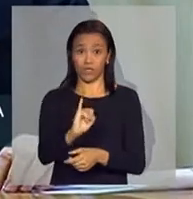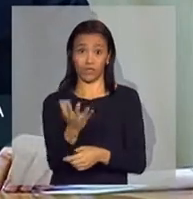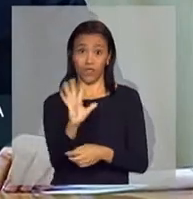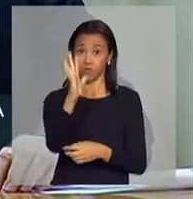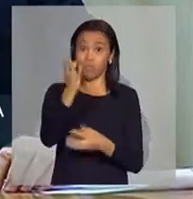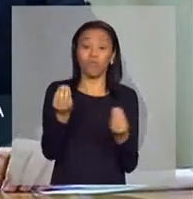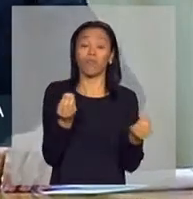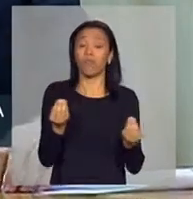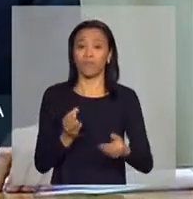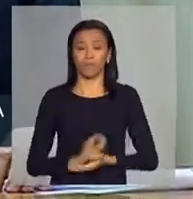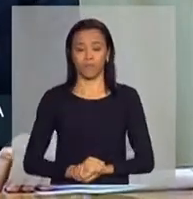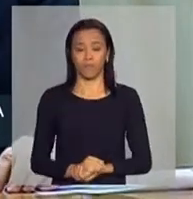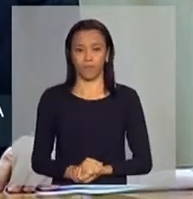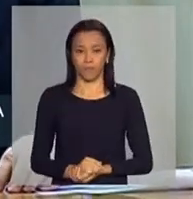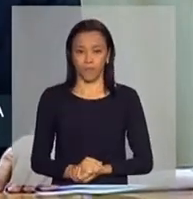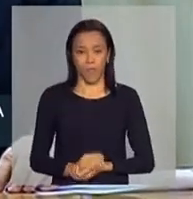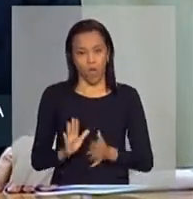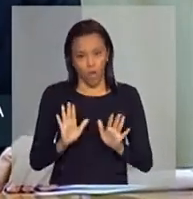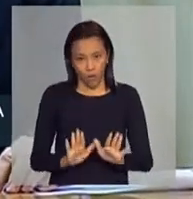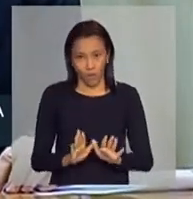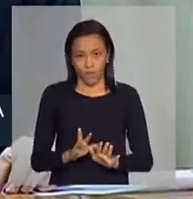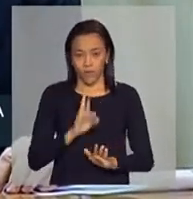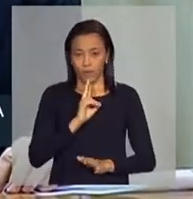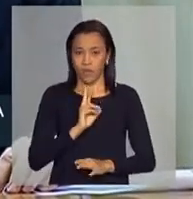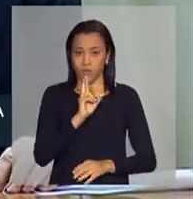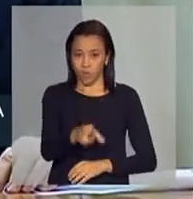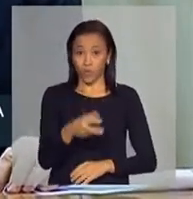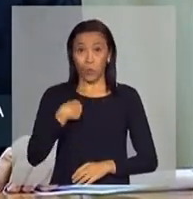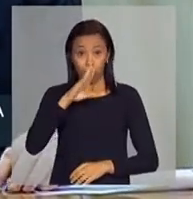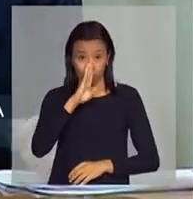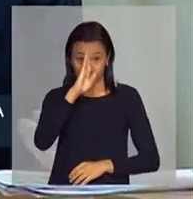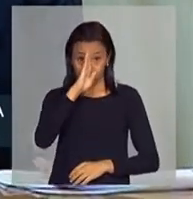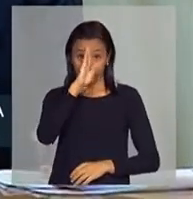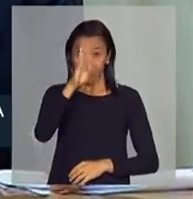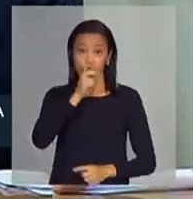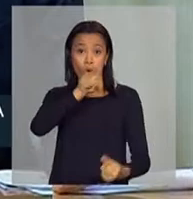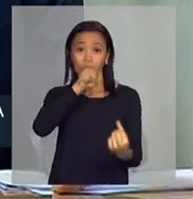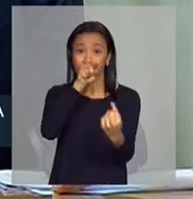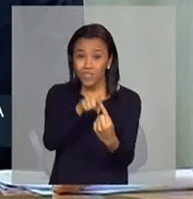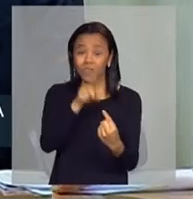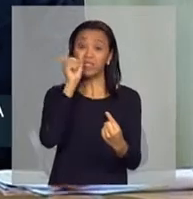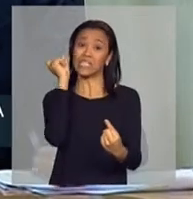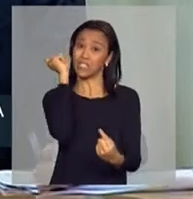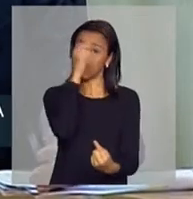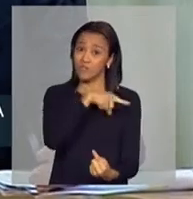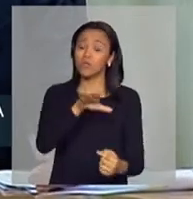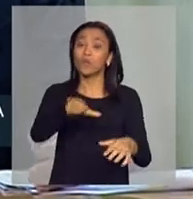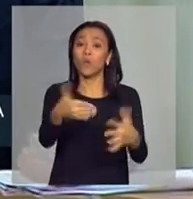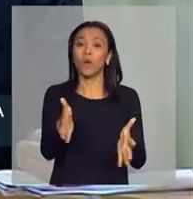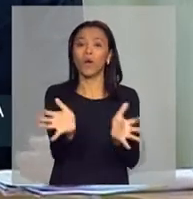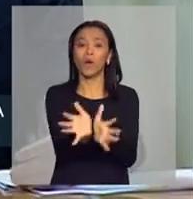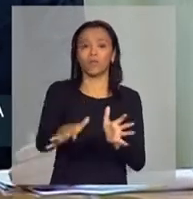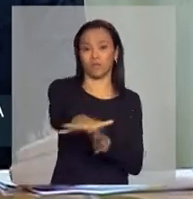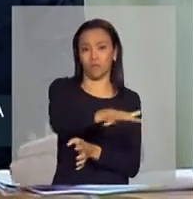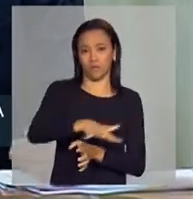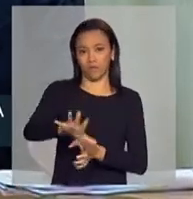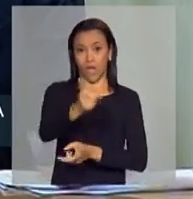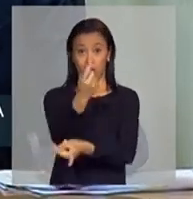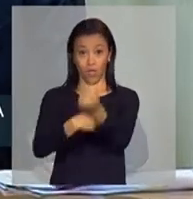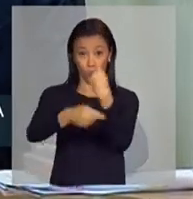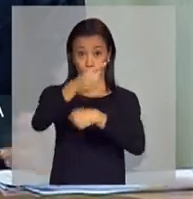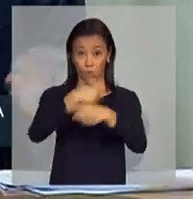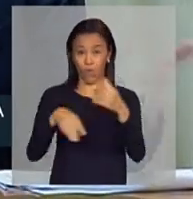e olha o principal objetivo e é tarefa mais difícil quando a economia sofre